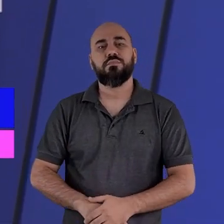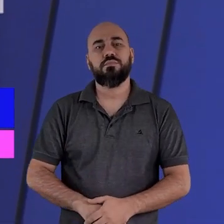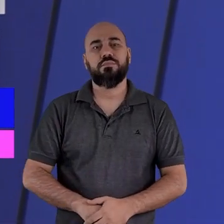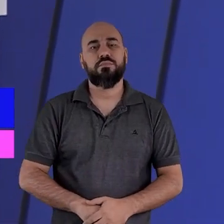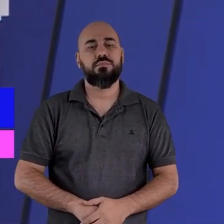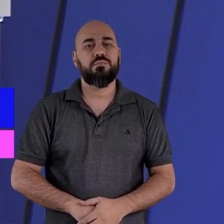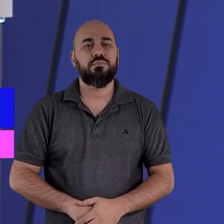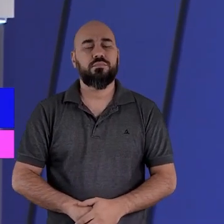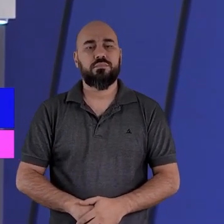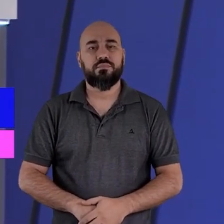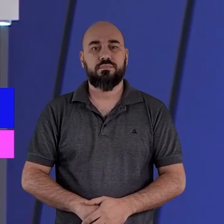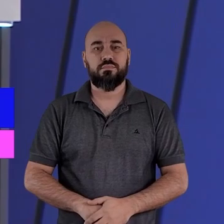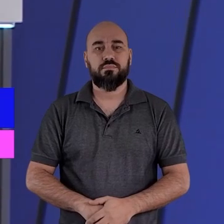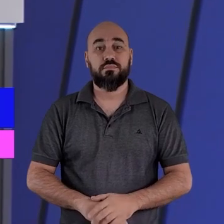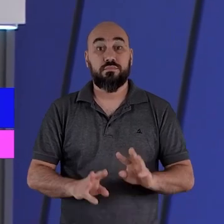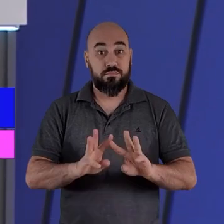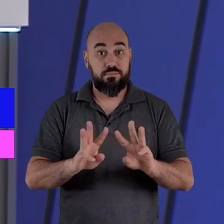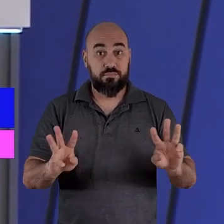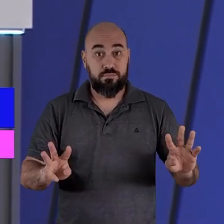O endereço é